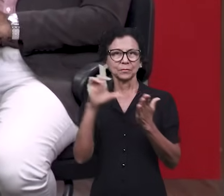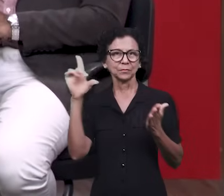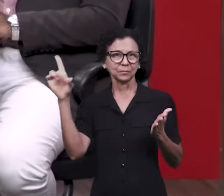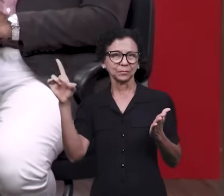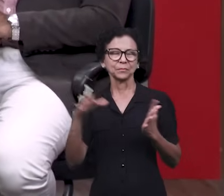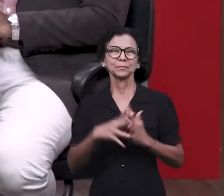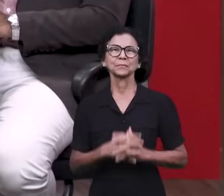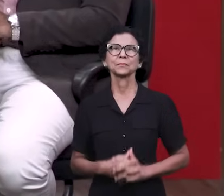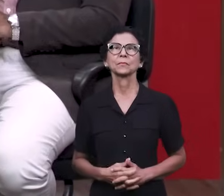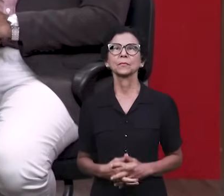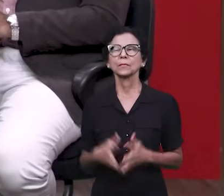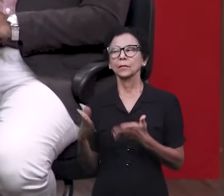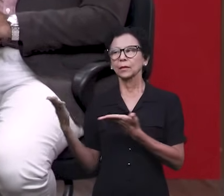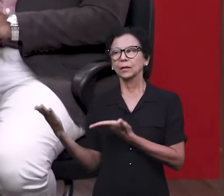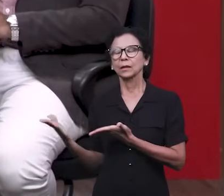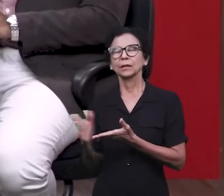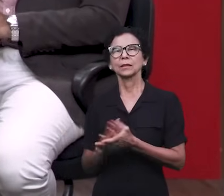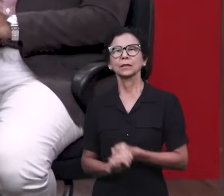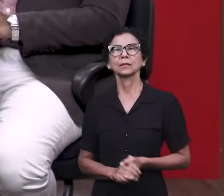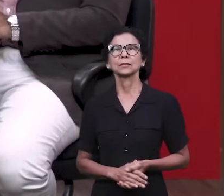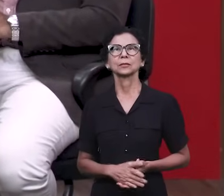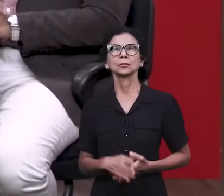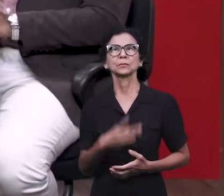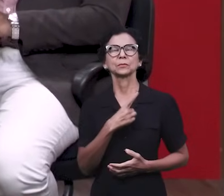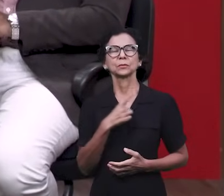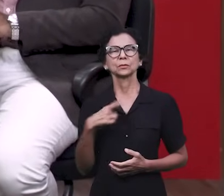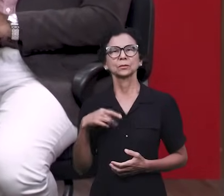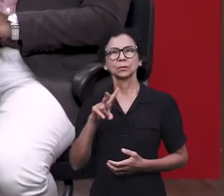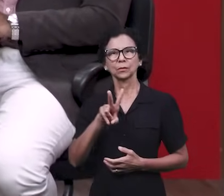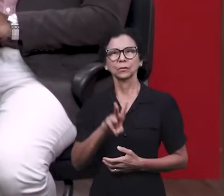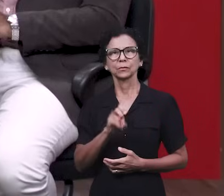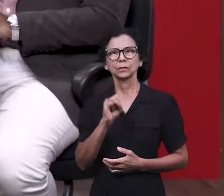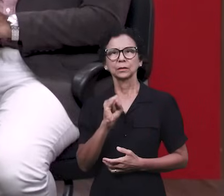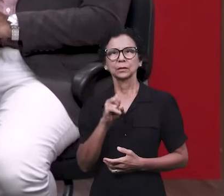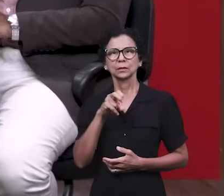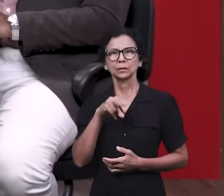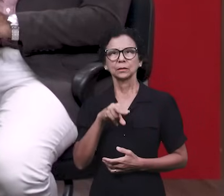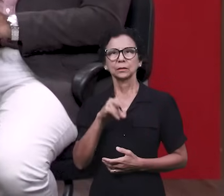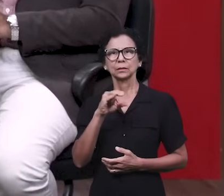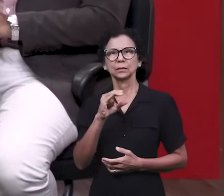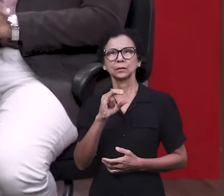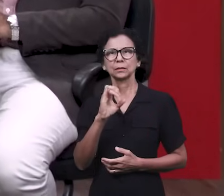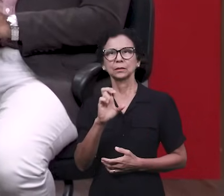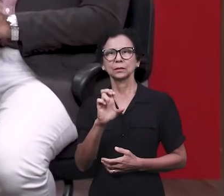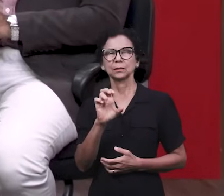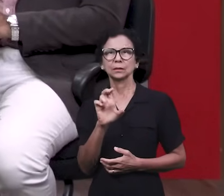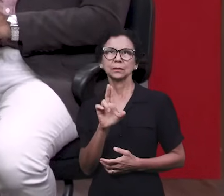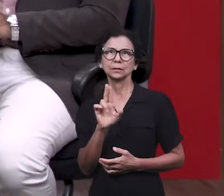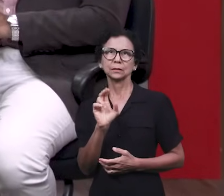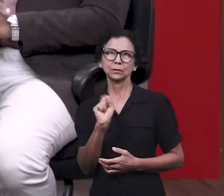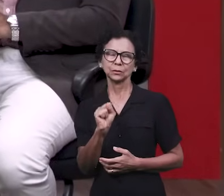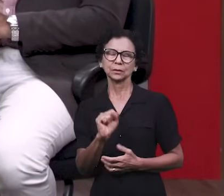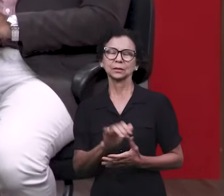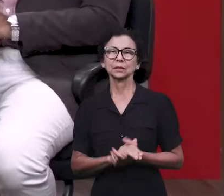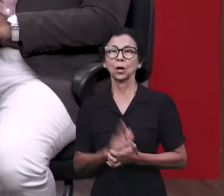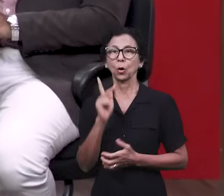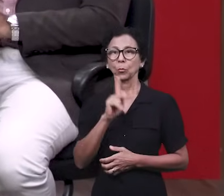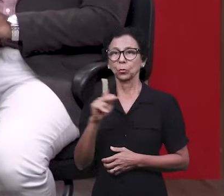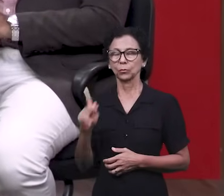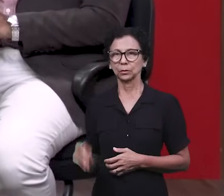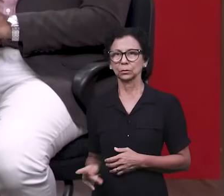companheiros Vinícius. Amém. Pai do Senhor, pastor, Pai do Senhor, os irmãos. Professor